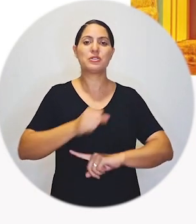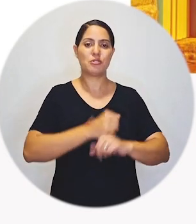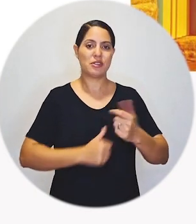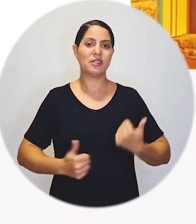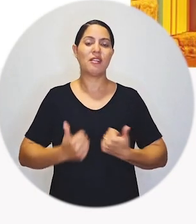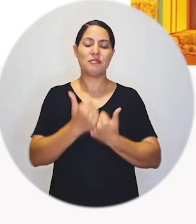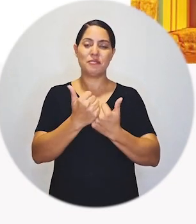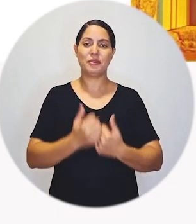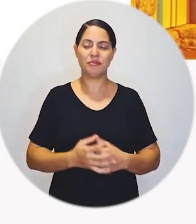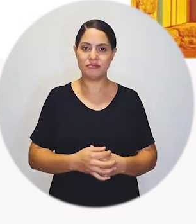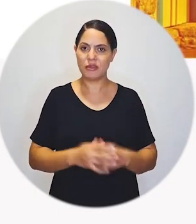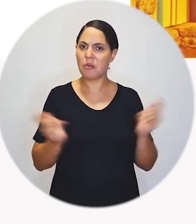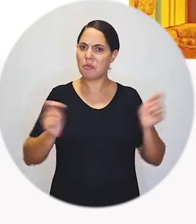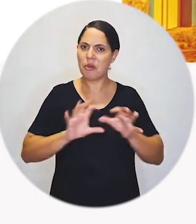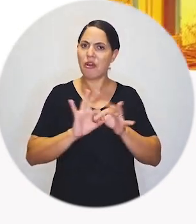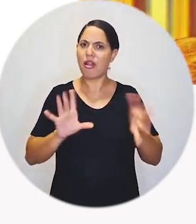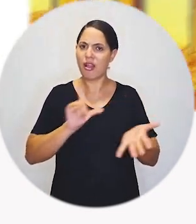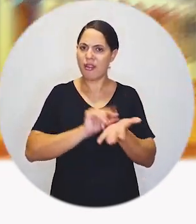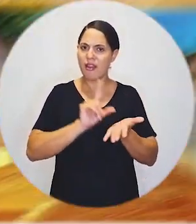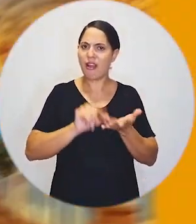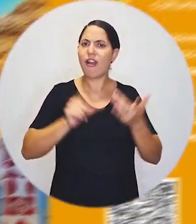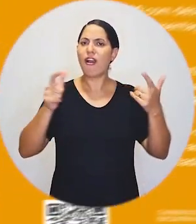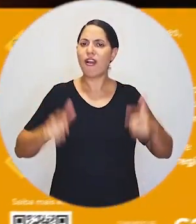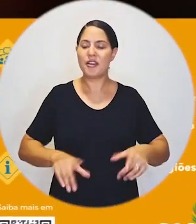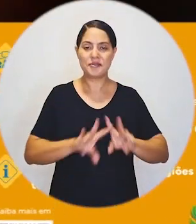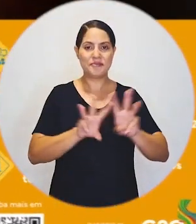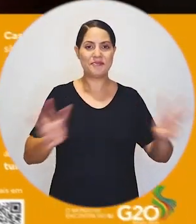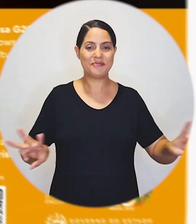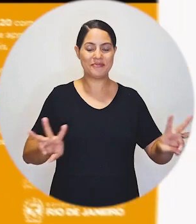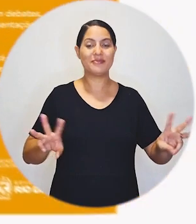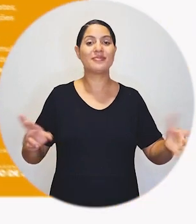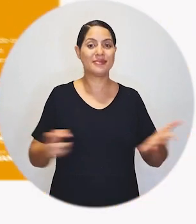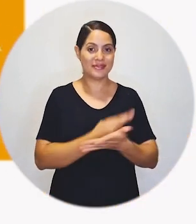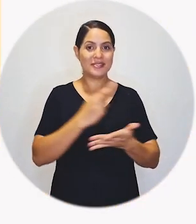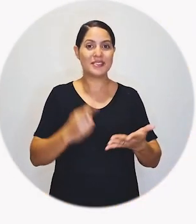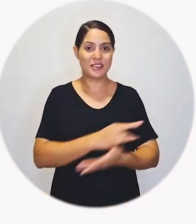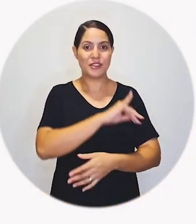para toda a sociedade. O artigo na íntegra você confere em